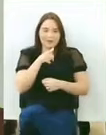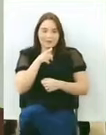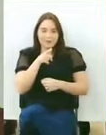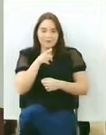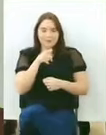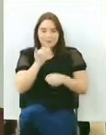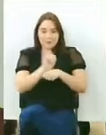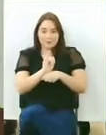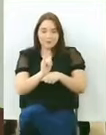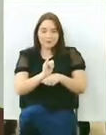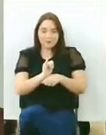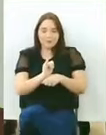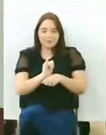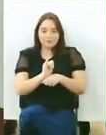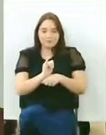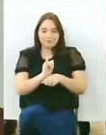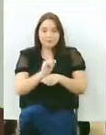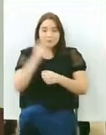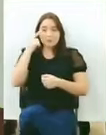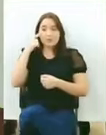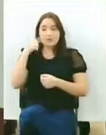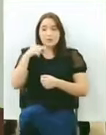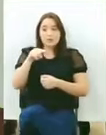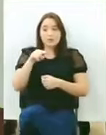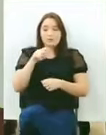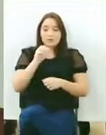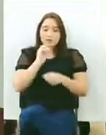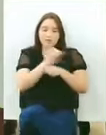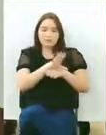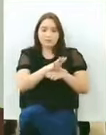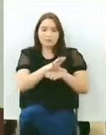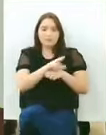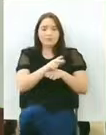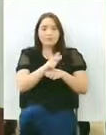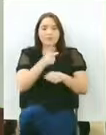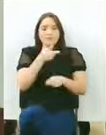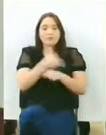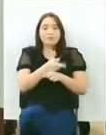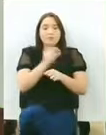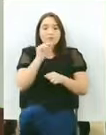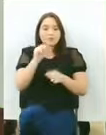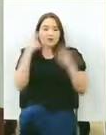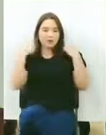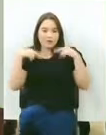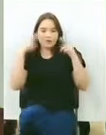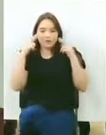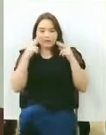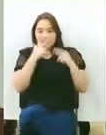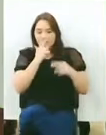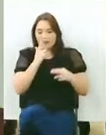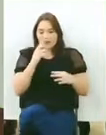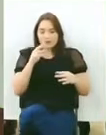gente assistir no YouTube. E essa semana ele colocou um de uma ovelha em apuros.